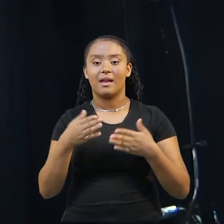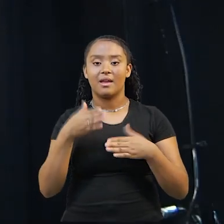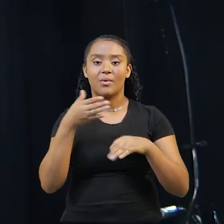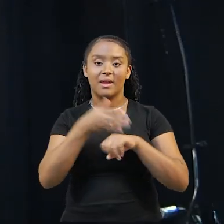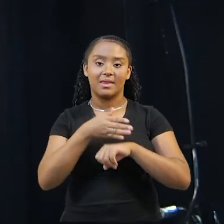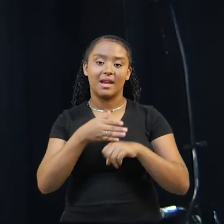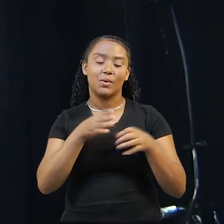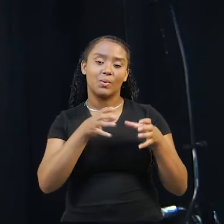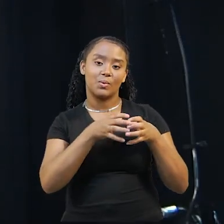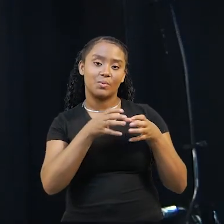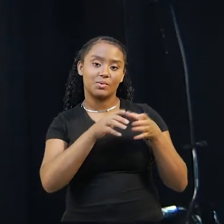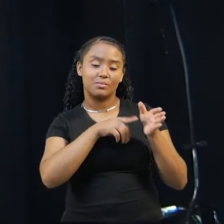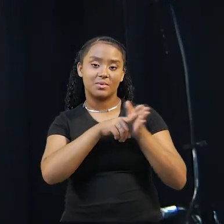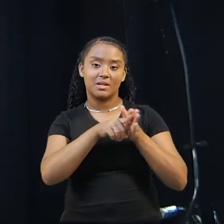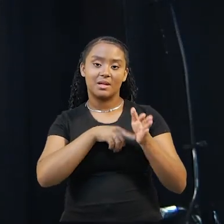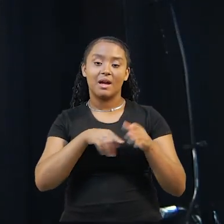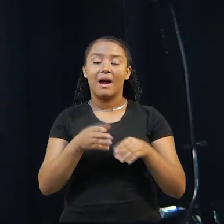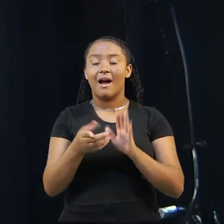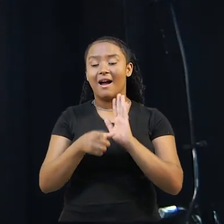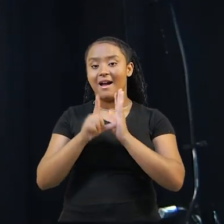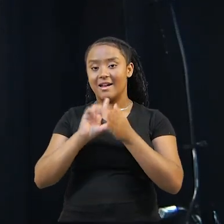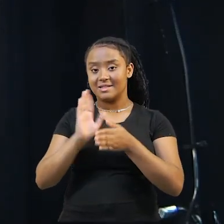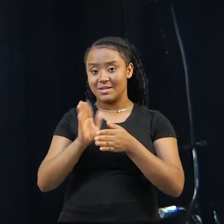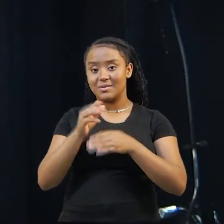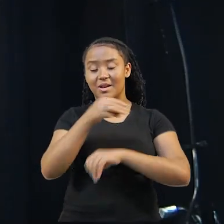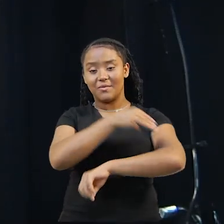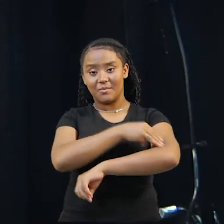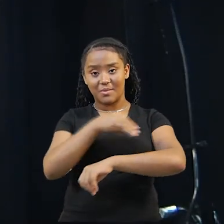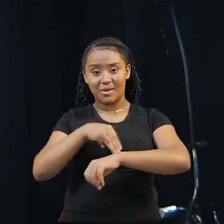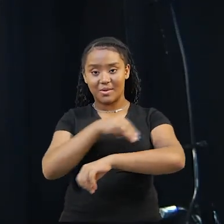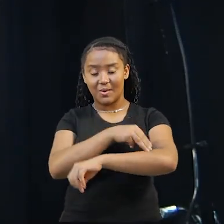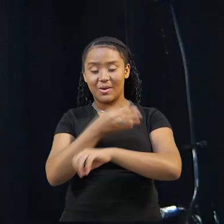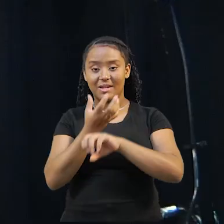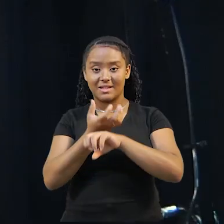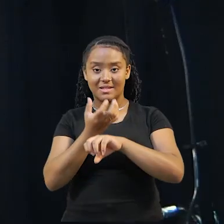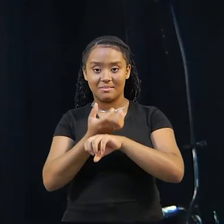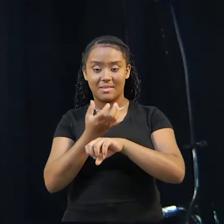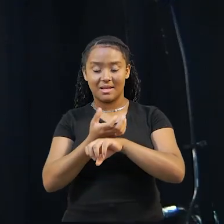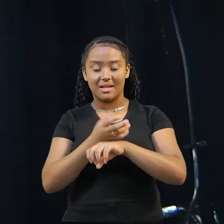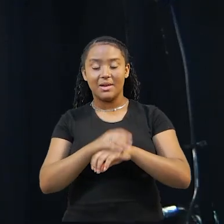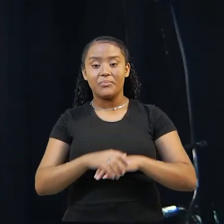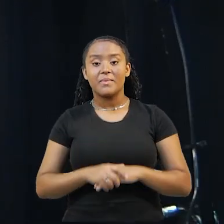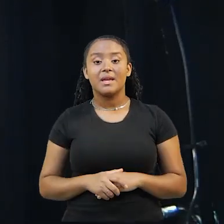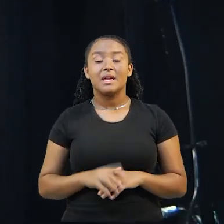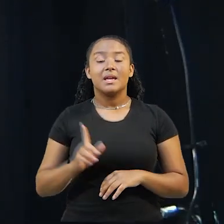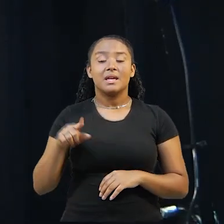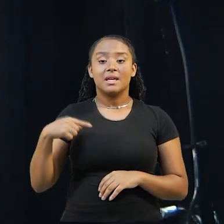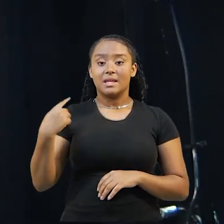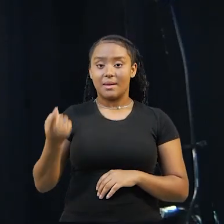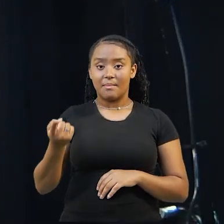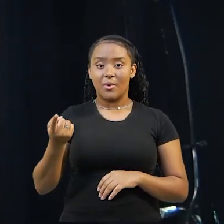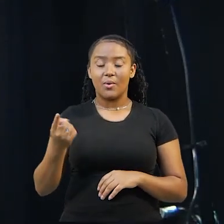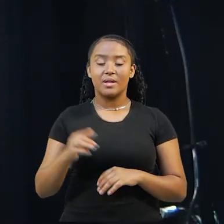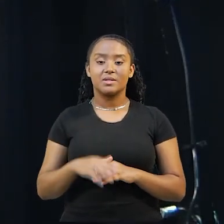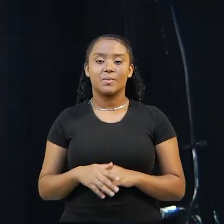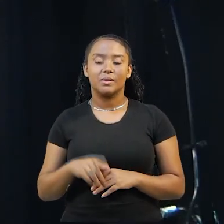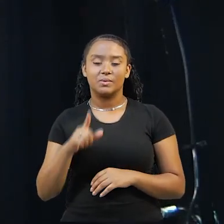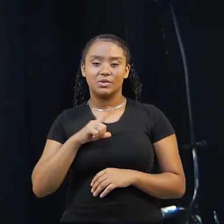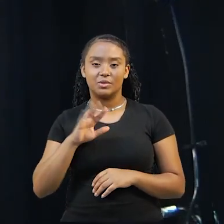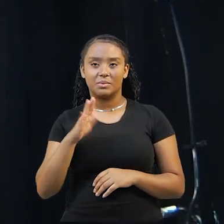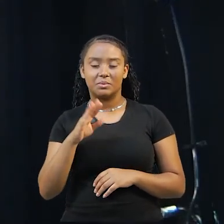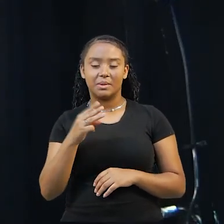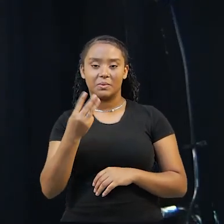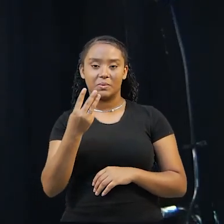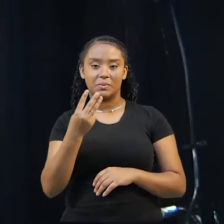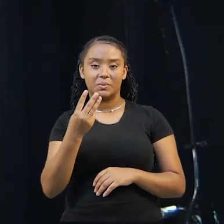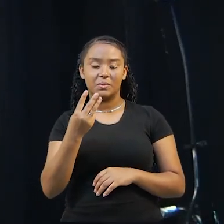de iniciação desde muito cedo. Eu fui monitora antes, monitora das disciplinas, recebendo uma bolsa. E depois, quando eu cheguei no